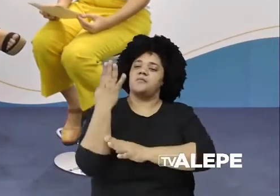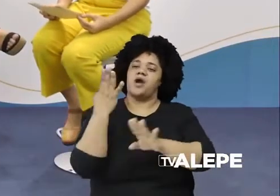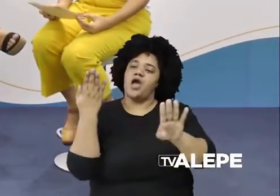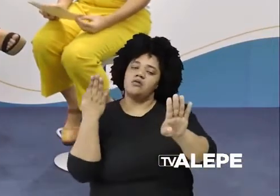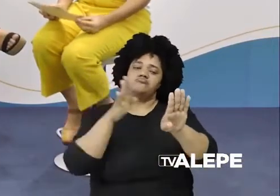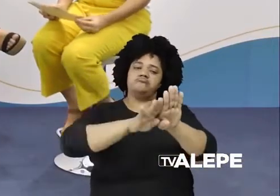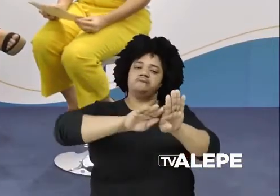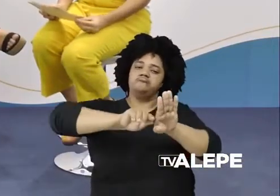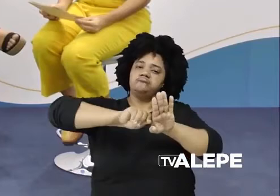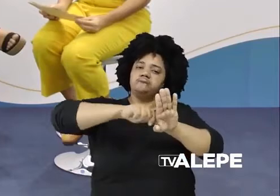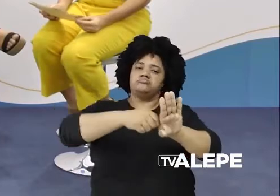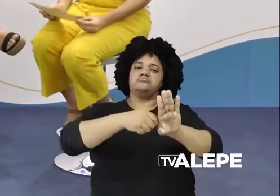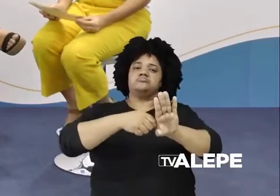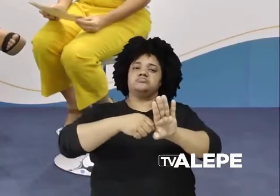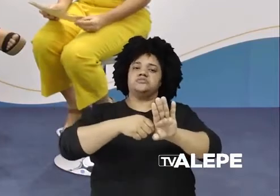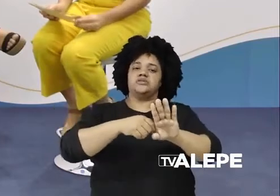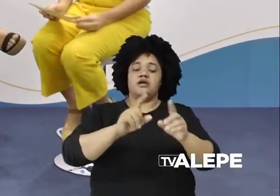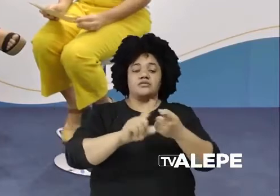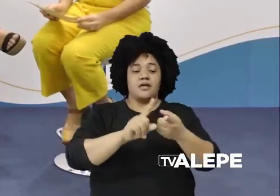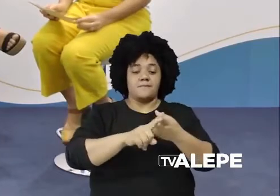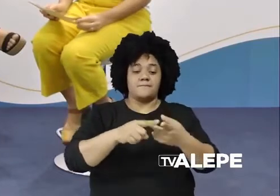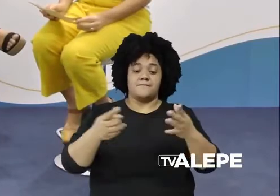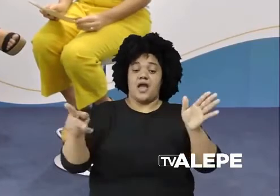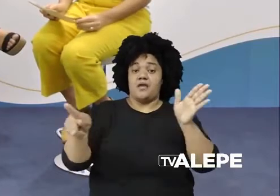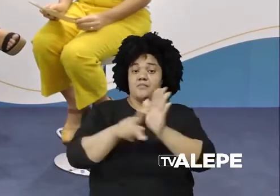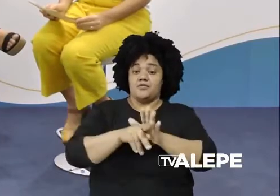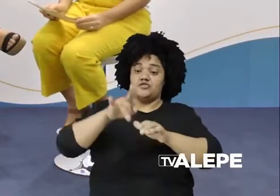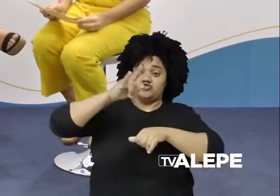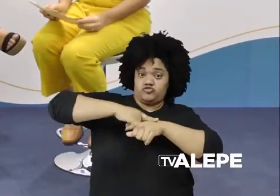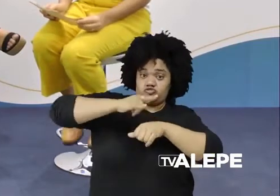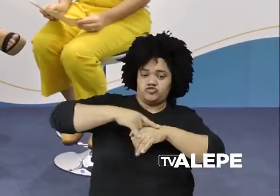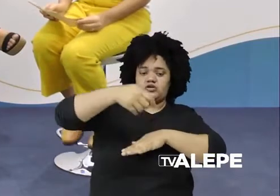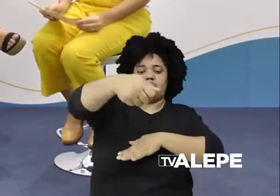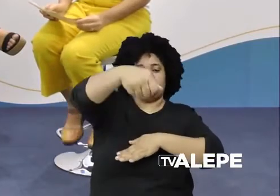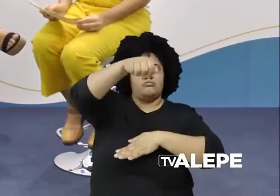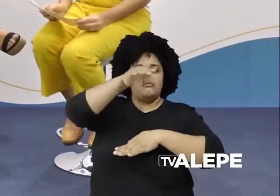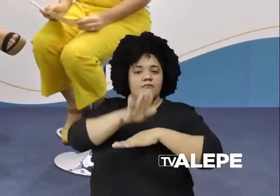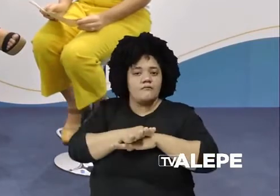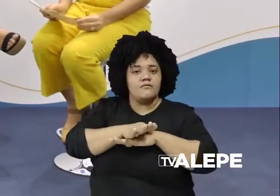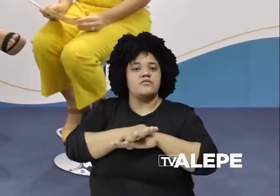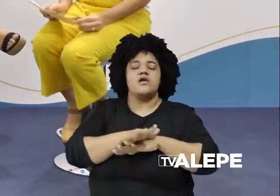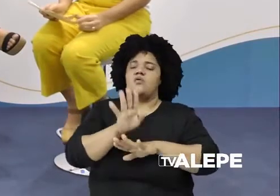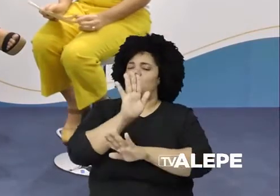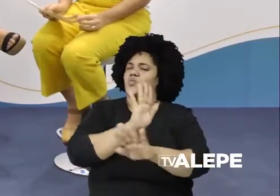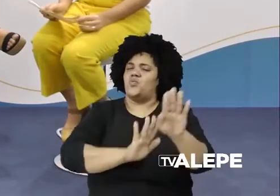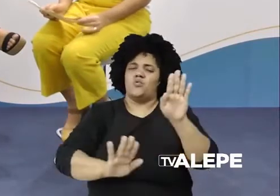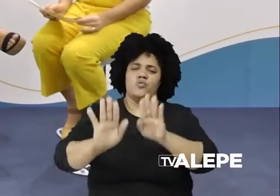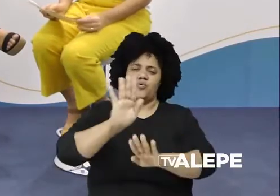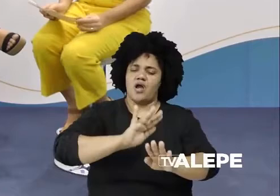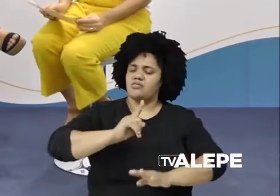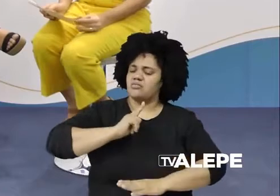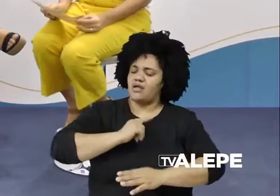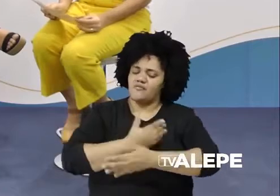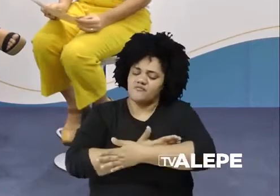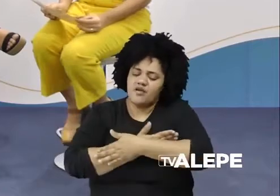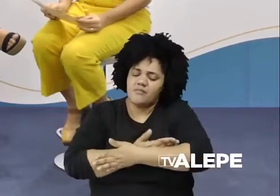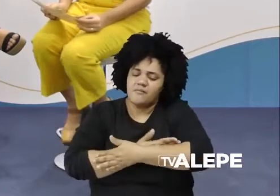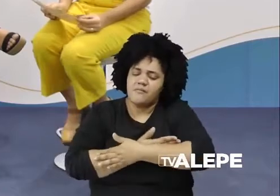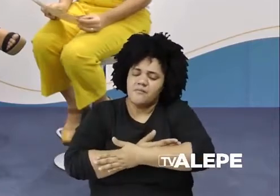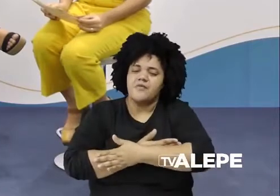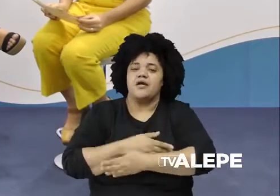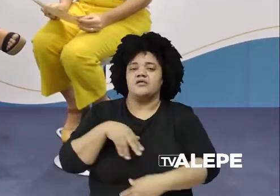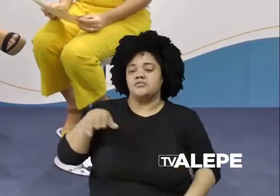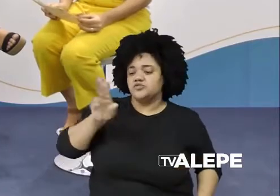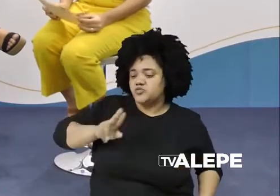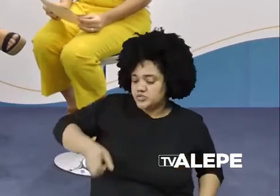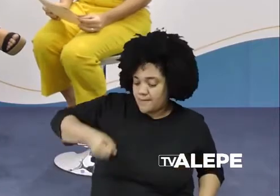banheiro fechada, a própria bacia do banheiro fechada. Muito cuidado se tiver bebê em casa,